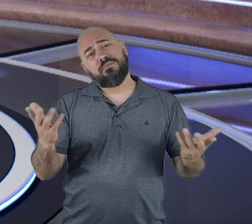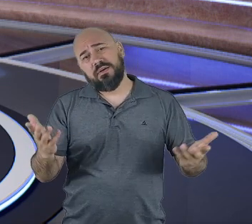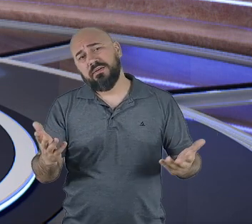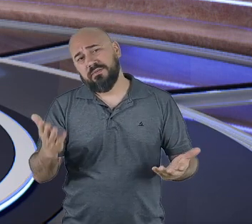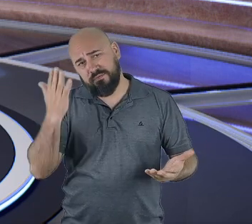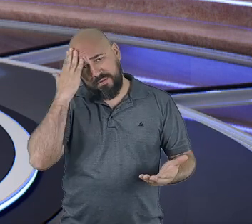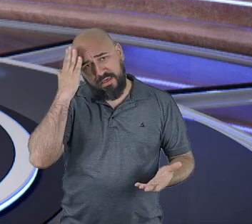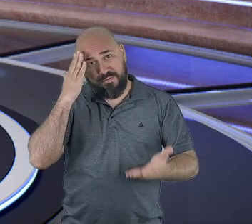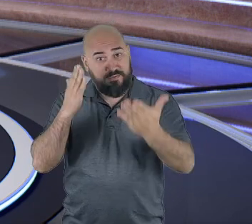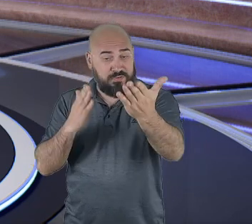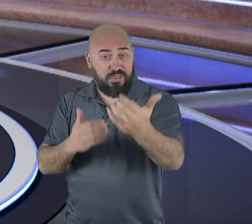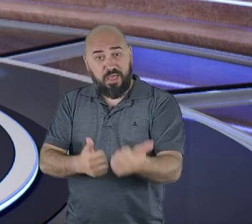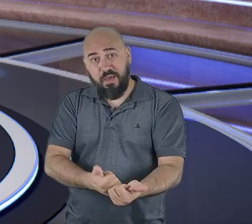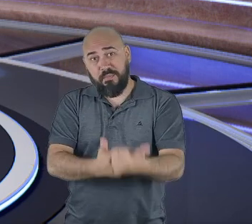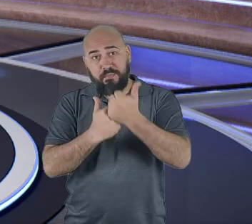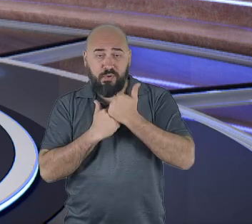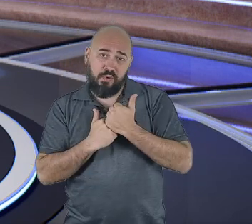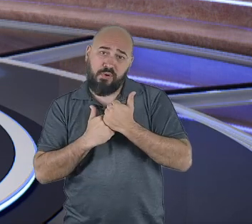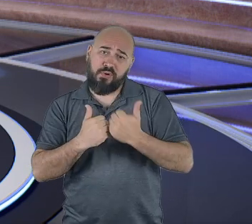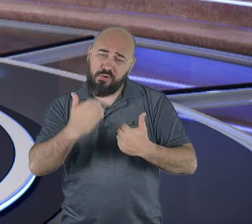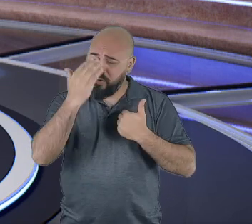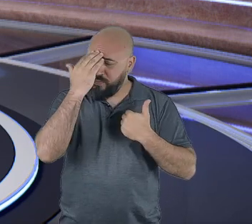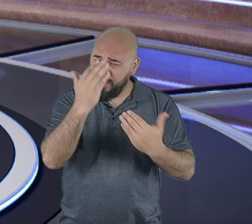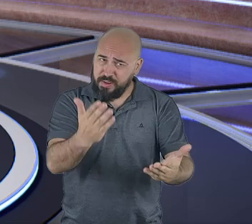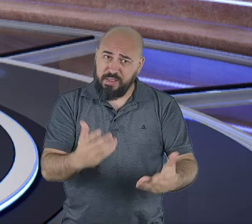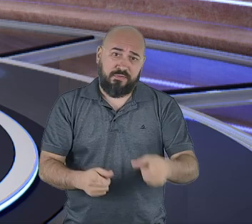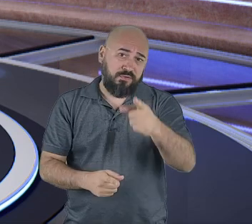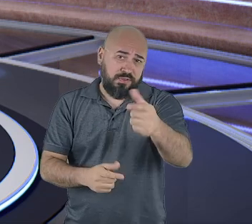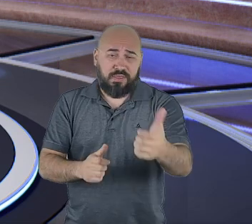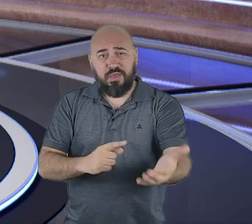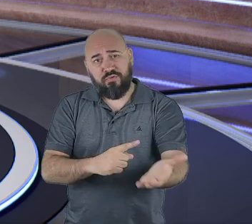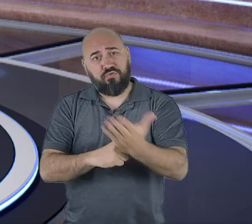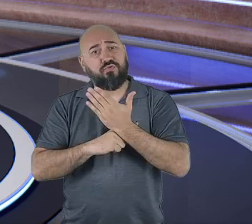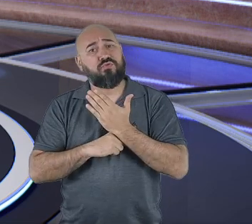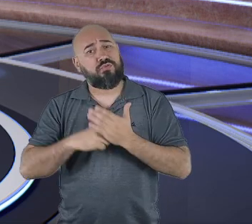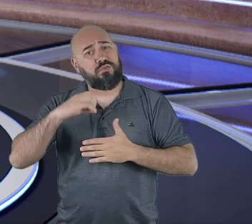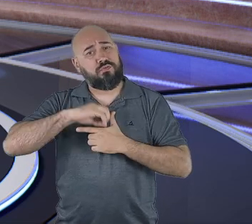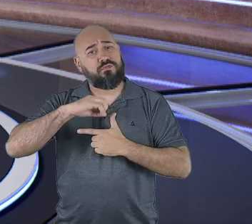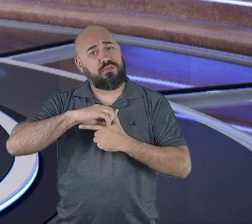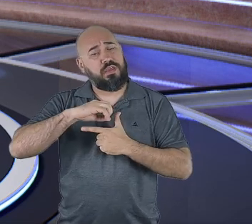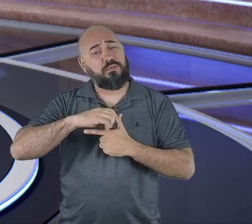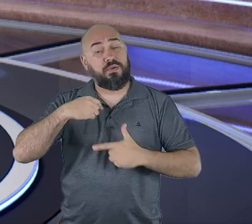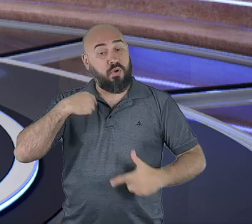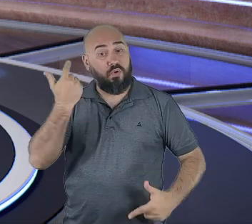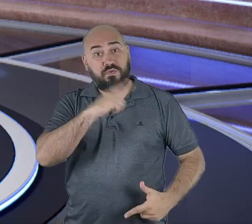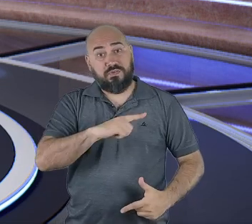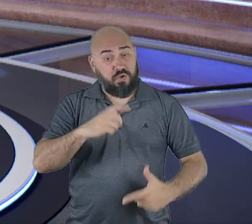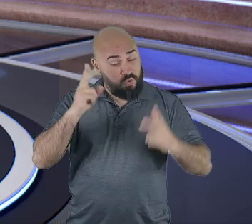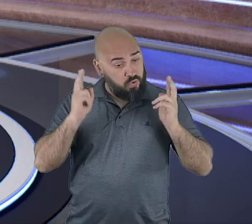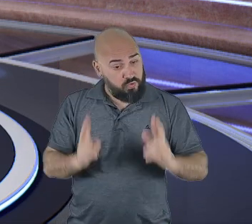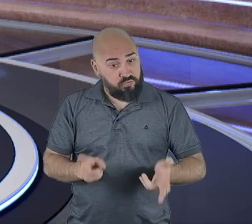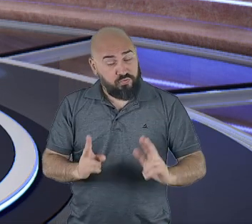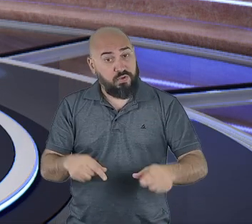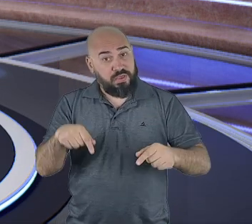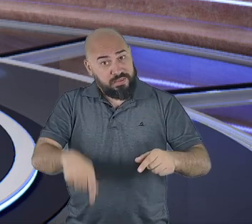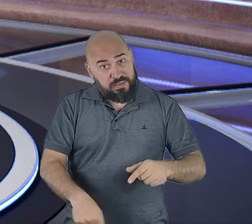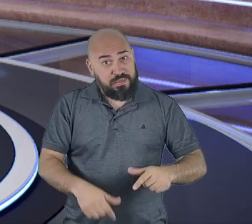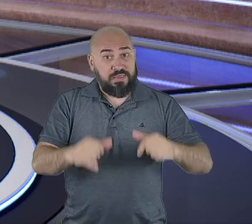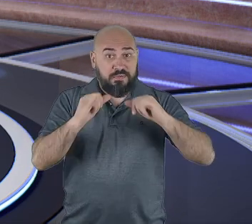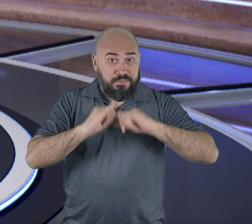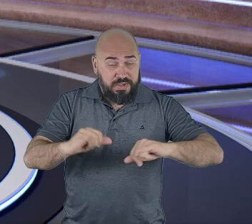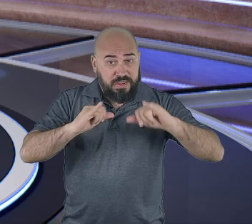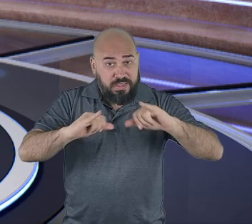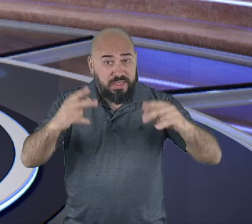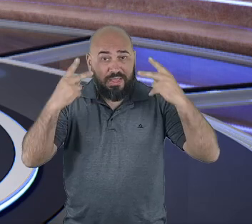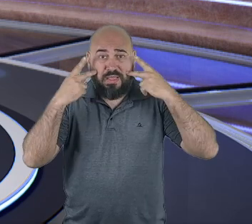graças ao seu apoio, você que acredita, você que dá o suporte para Novo Tempo, para que eu continue aqui pregando o Evangelho, levando